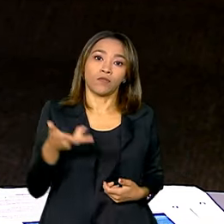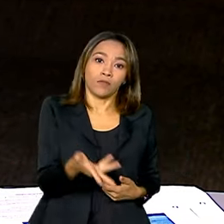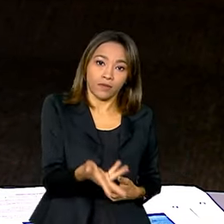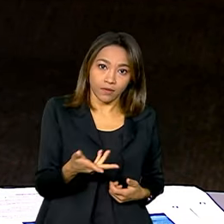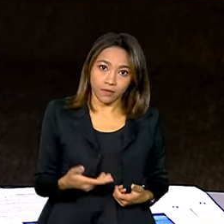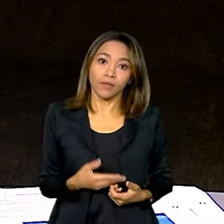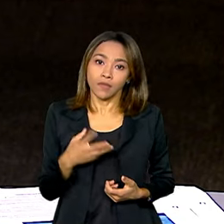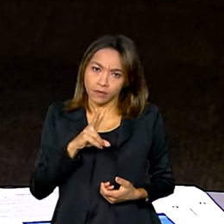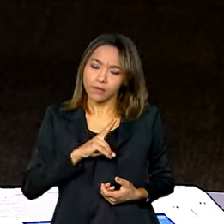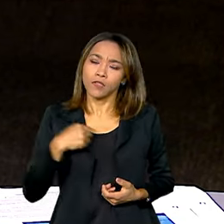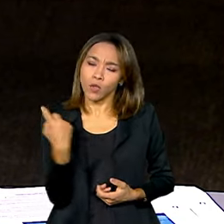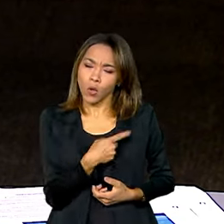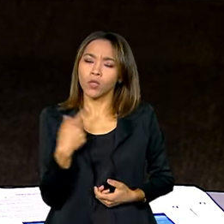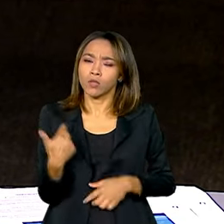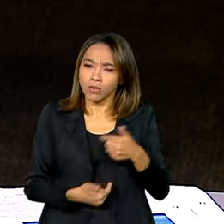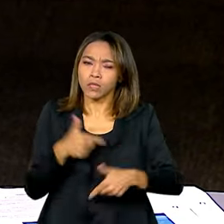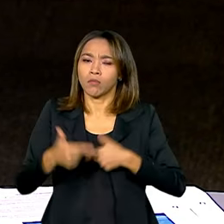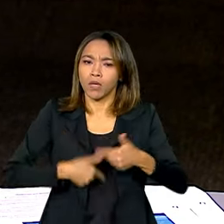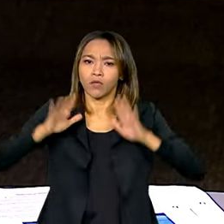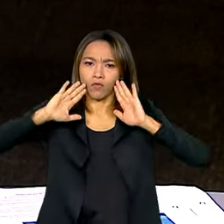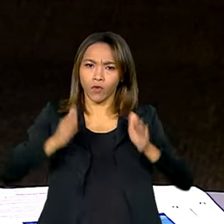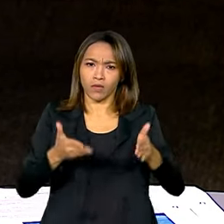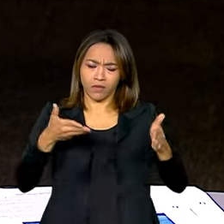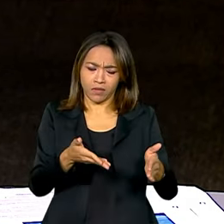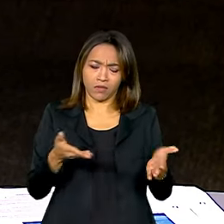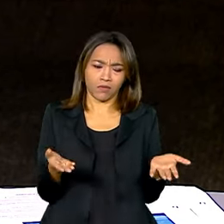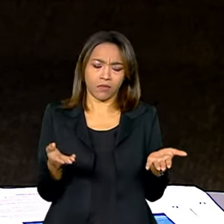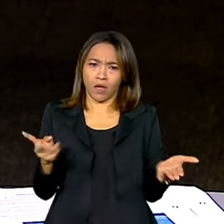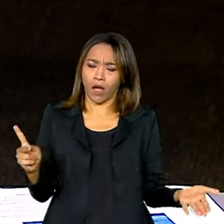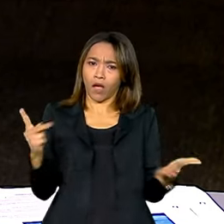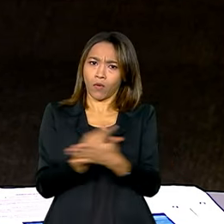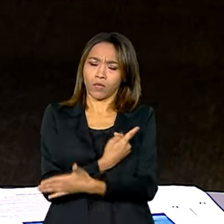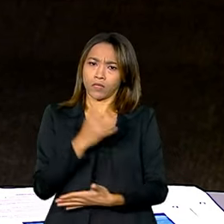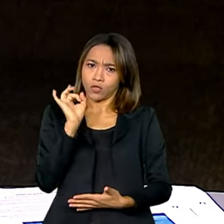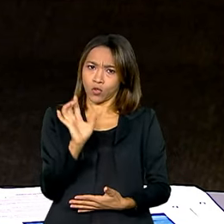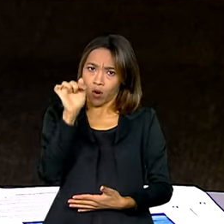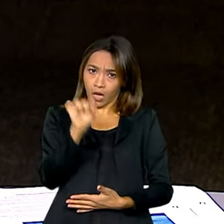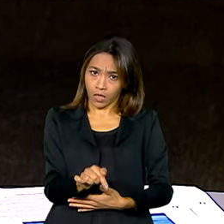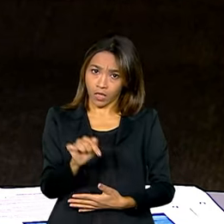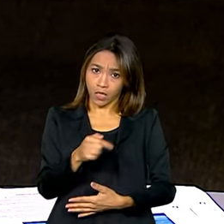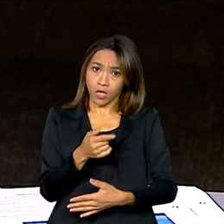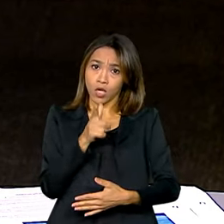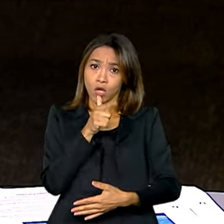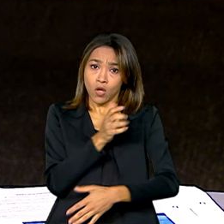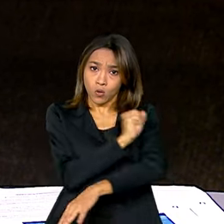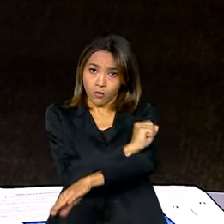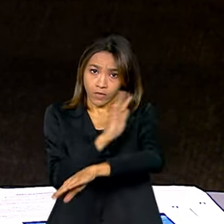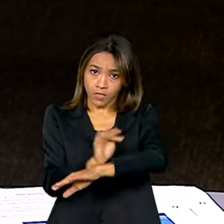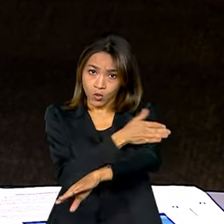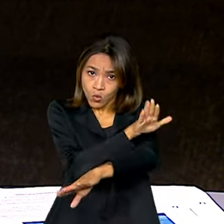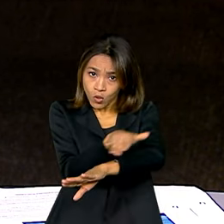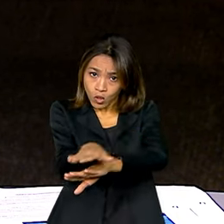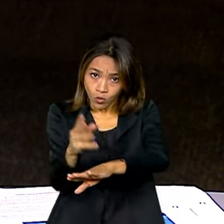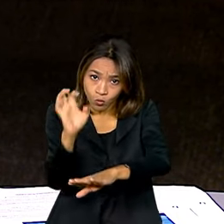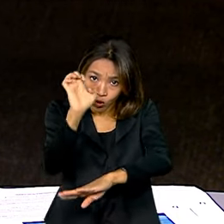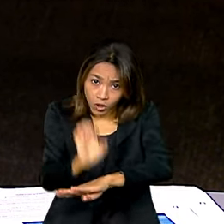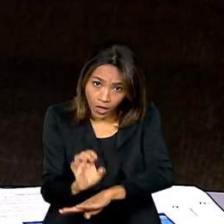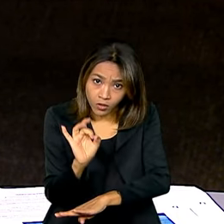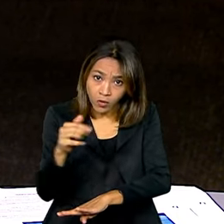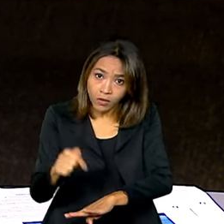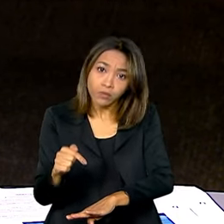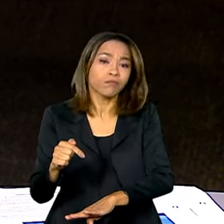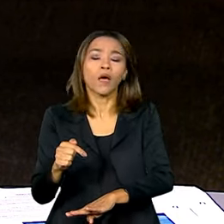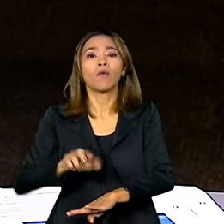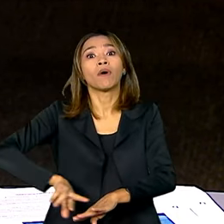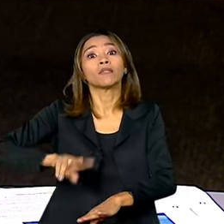trabalhada como prioridade, porque esse fenômeno não ocorre apenas aí no São Francisco, no nosso estado, mas ele se evidencia